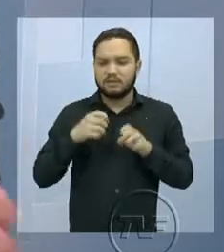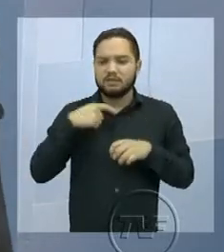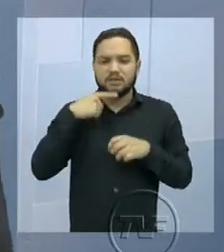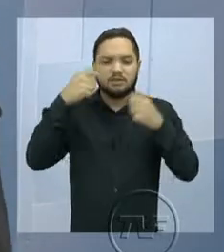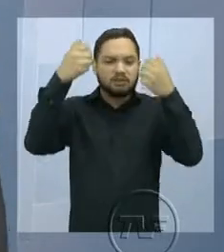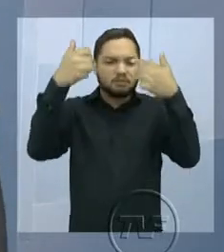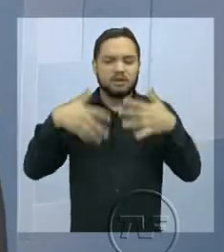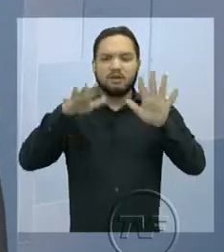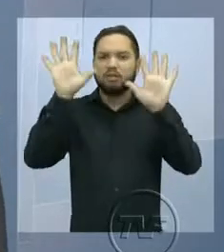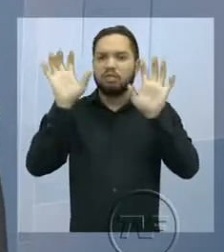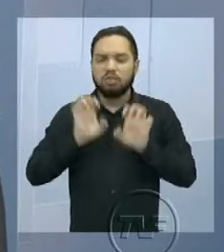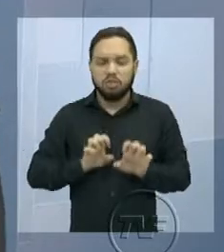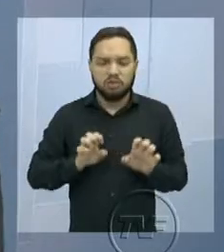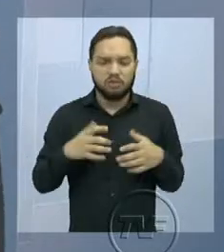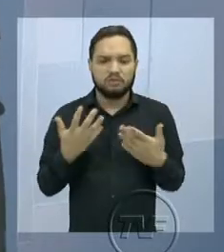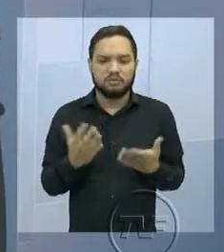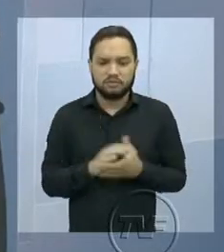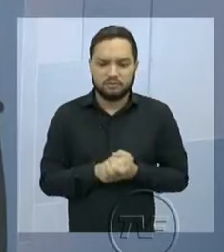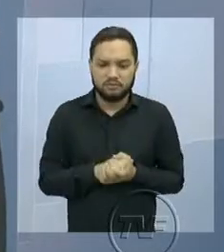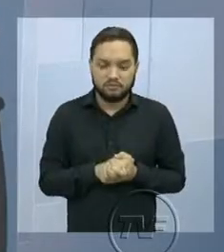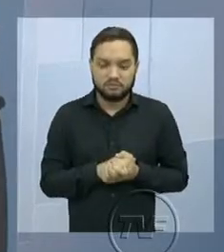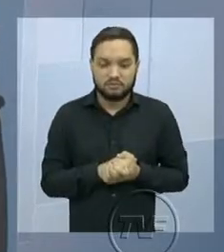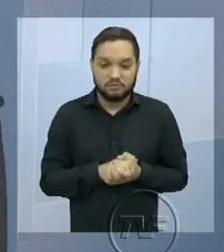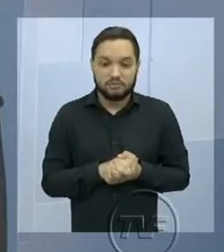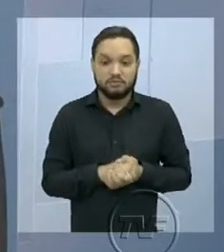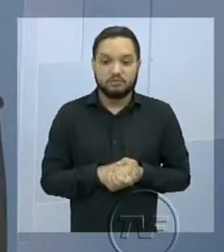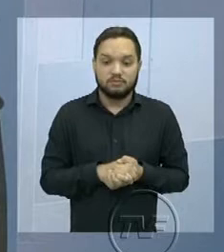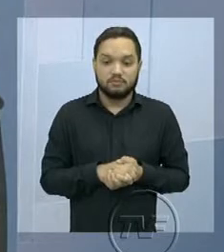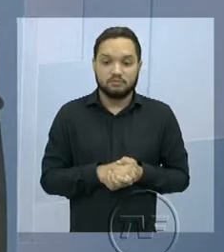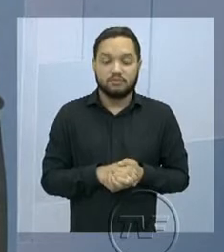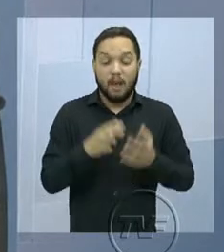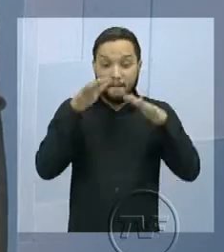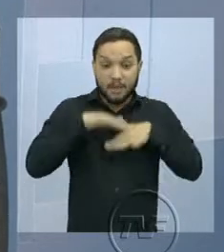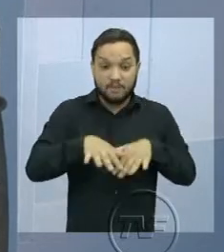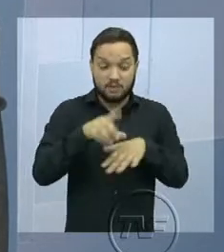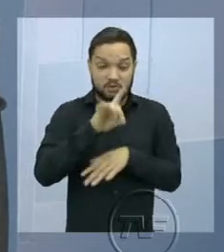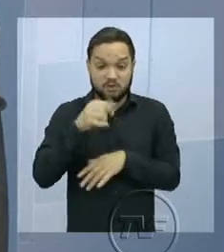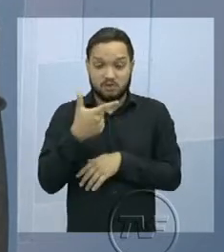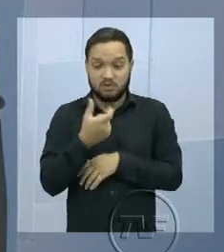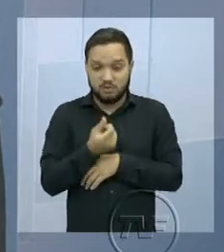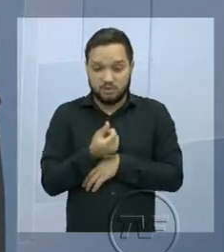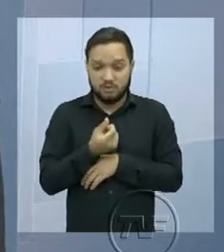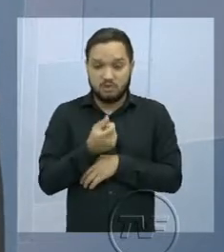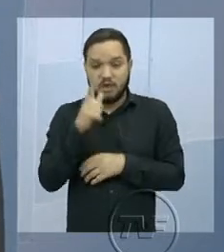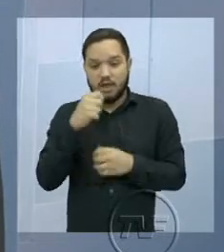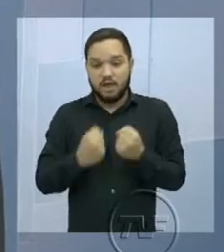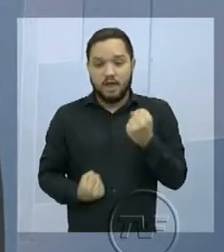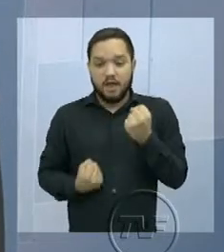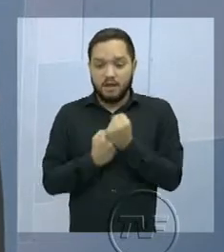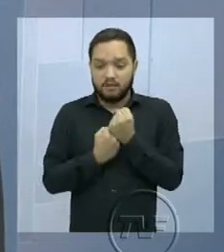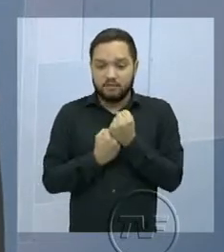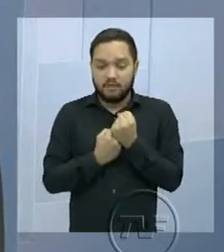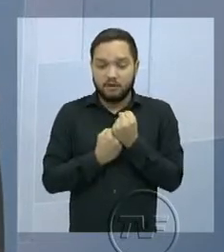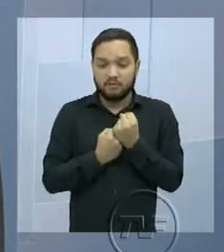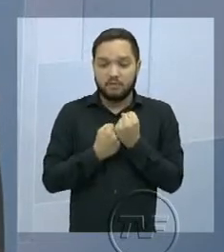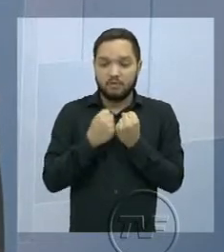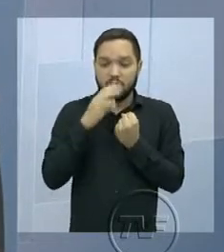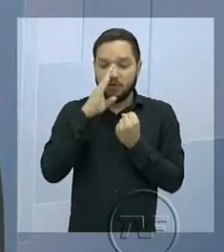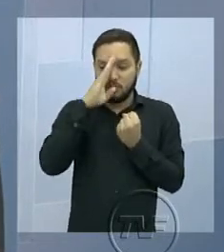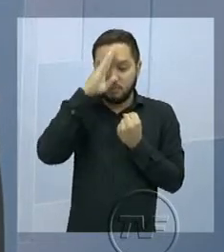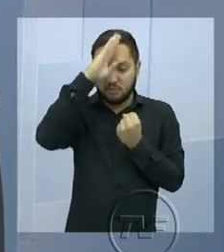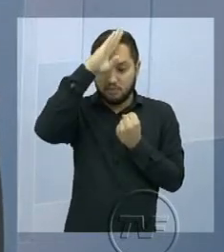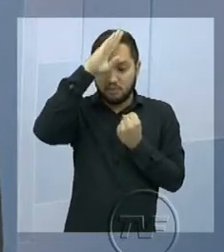para a população o que está acontecendo. Já a manifestação do dia 26 não só foi a favor do governo,